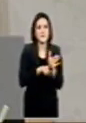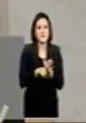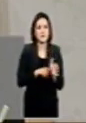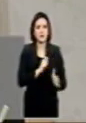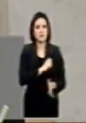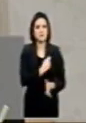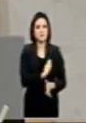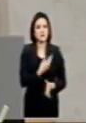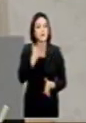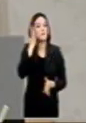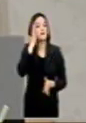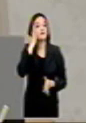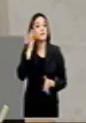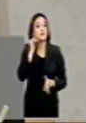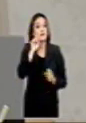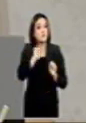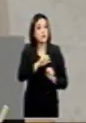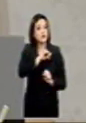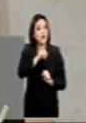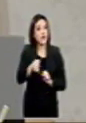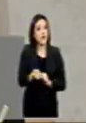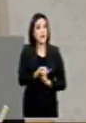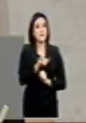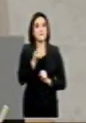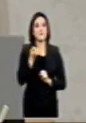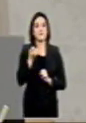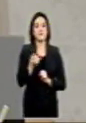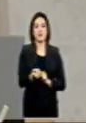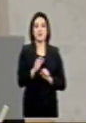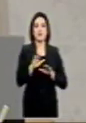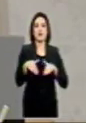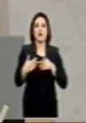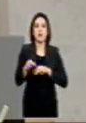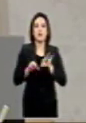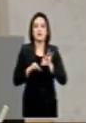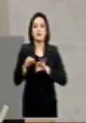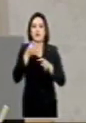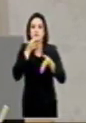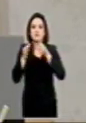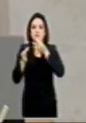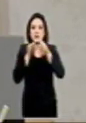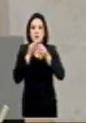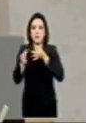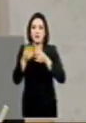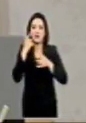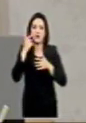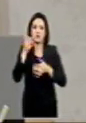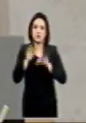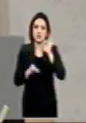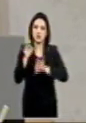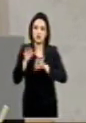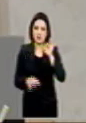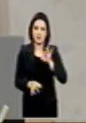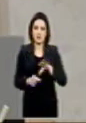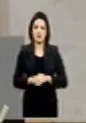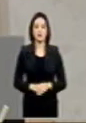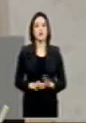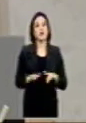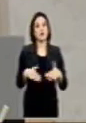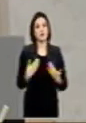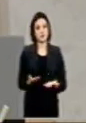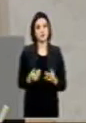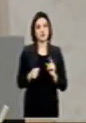se podem ser aproveitadas na formação da opinião delicti. Isso se faz cautelarmente,